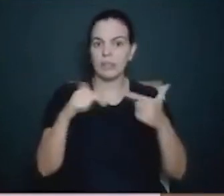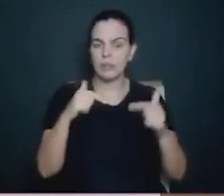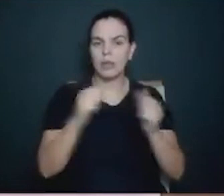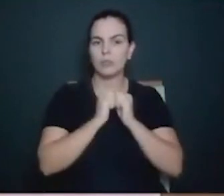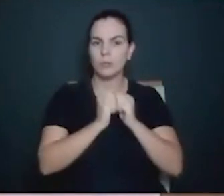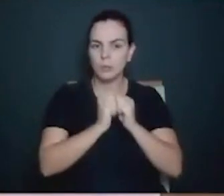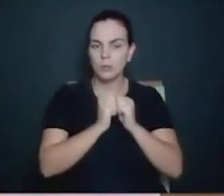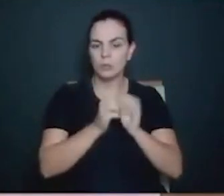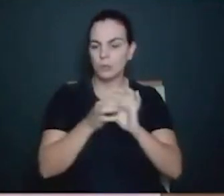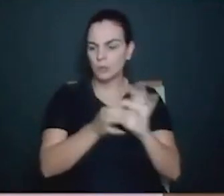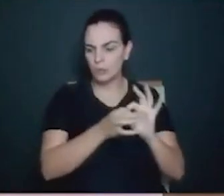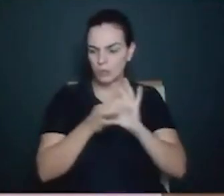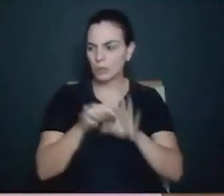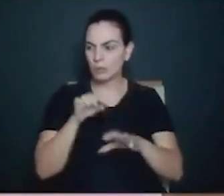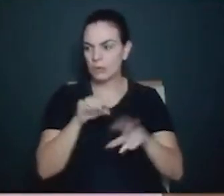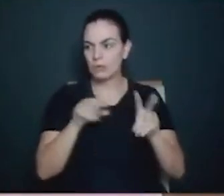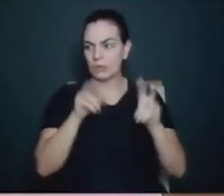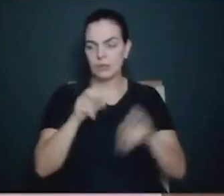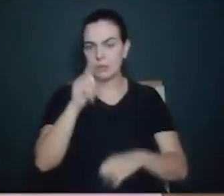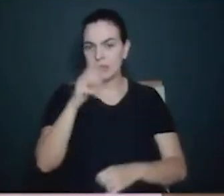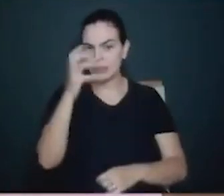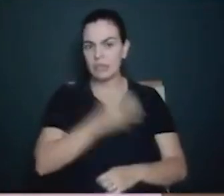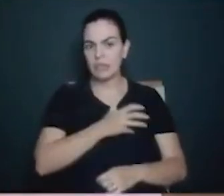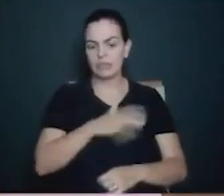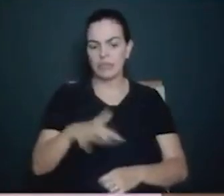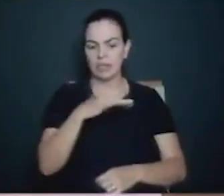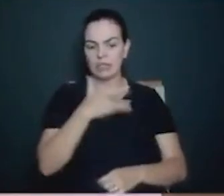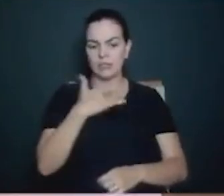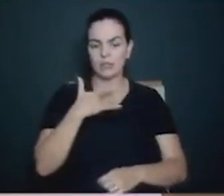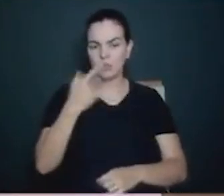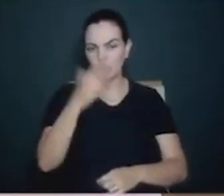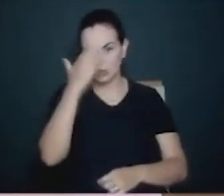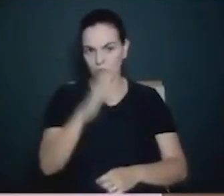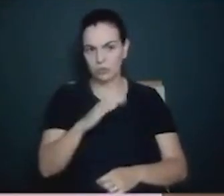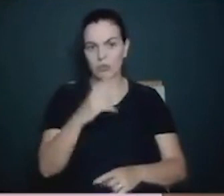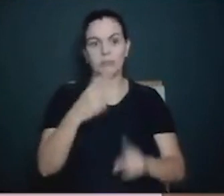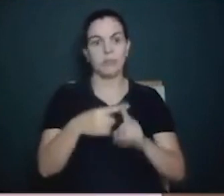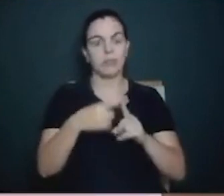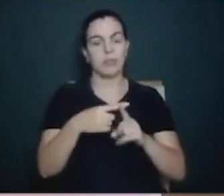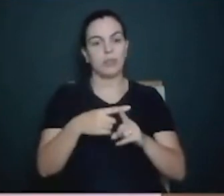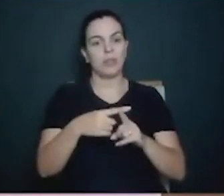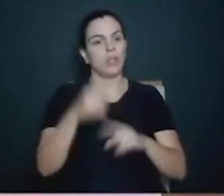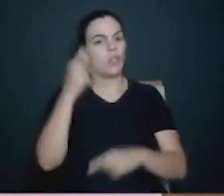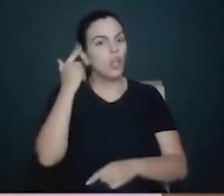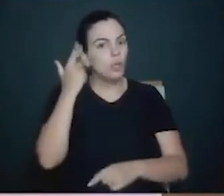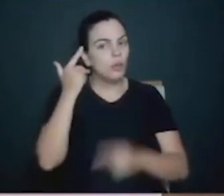nesta questão muito séria da saúde de Curitiba. Porque normal não